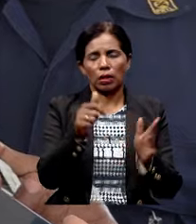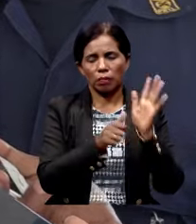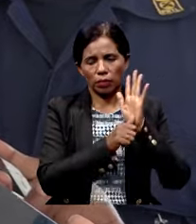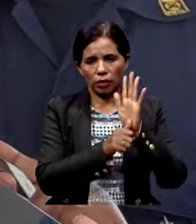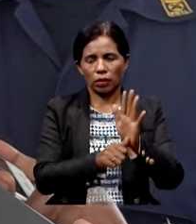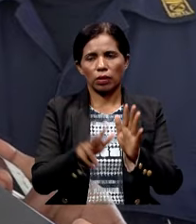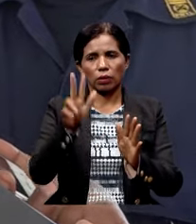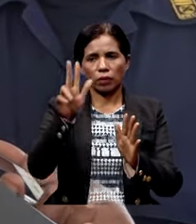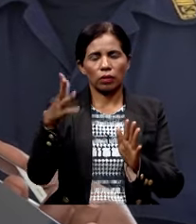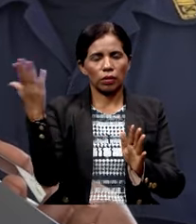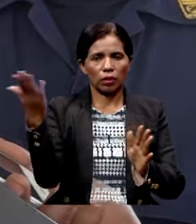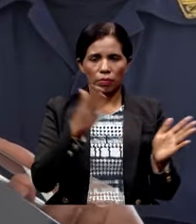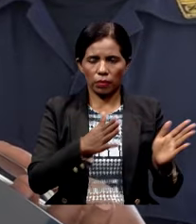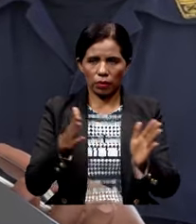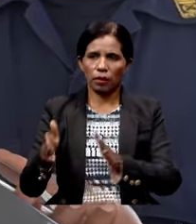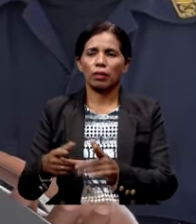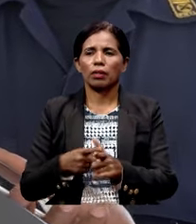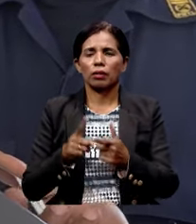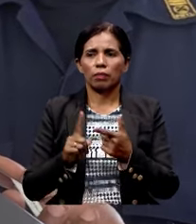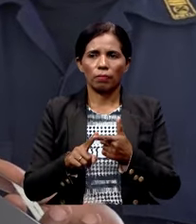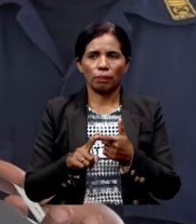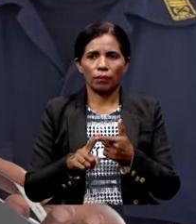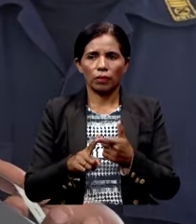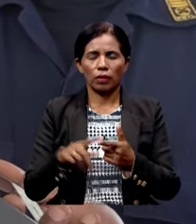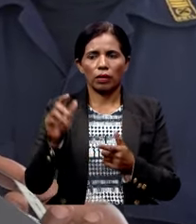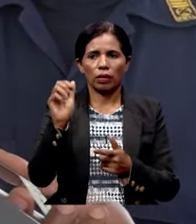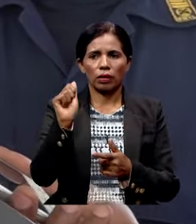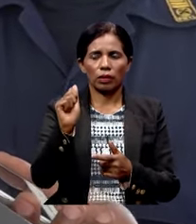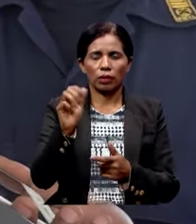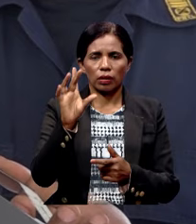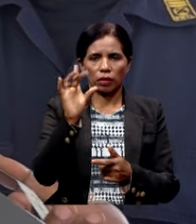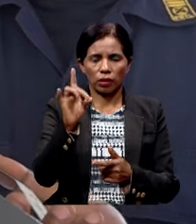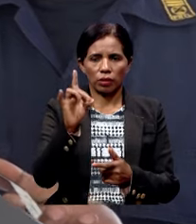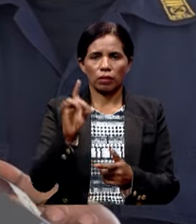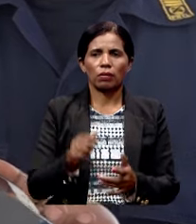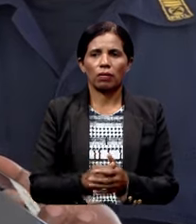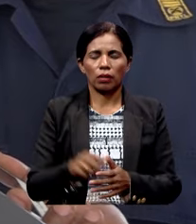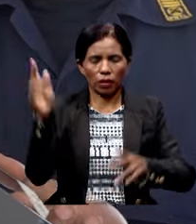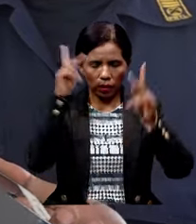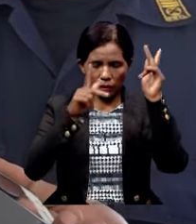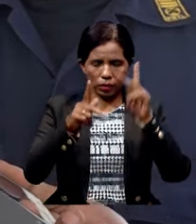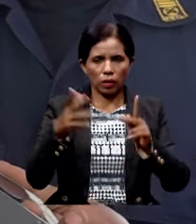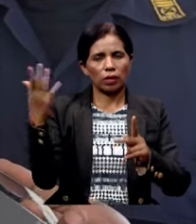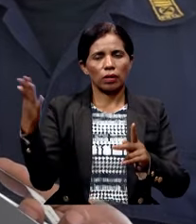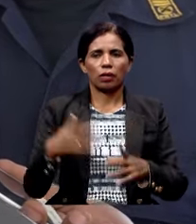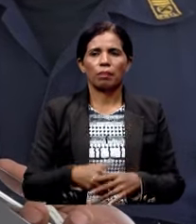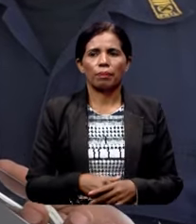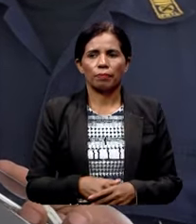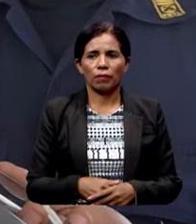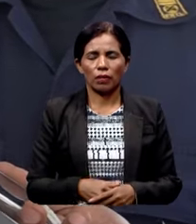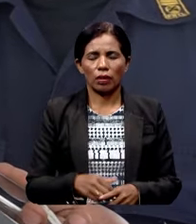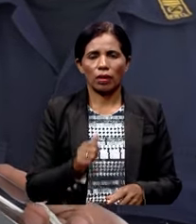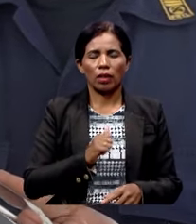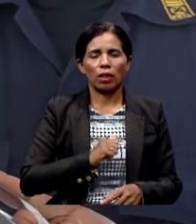tolo se é processo. Na Inhitu, no caso não mesmo acontece a aí